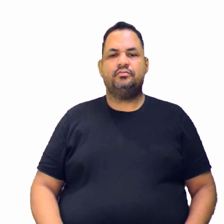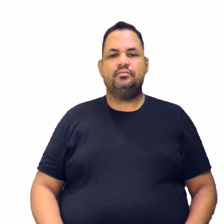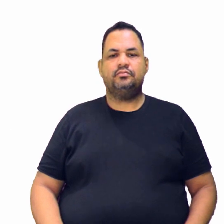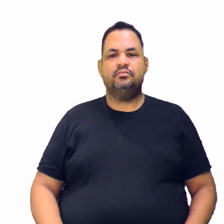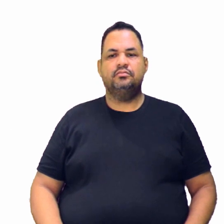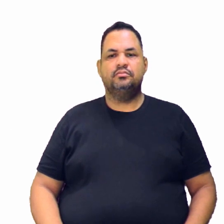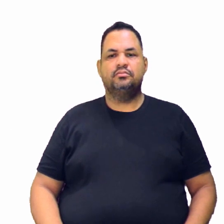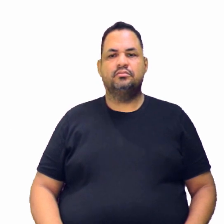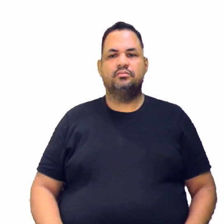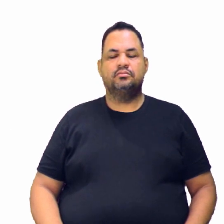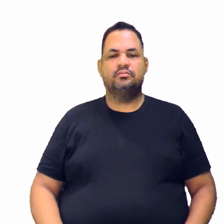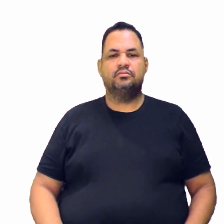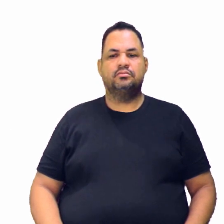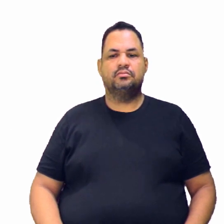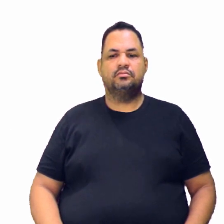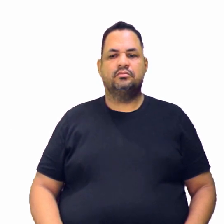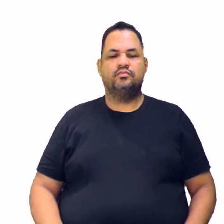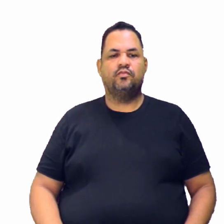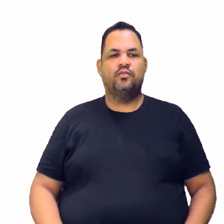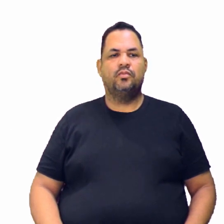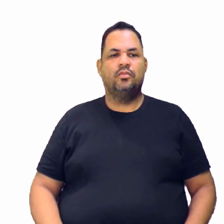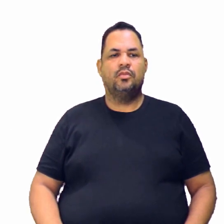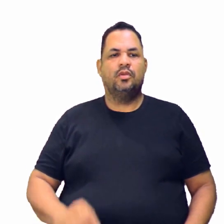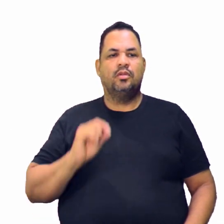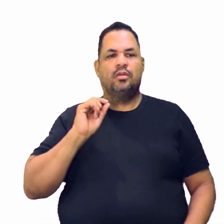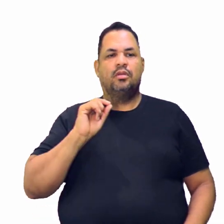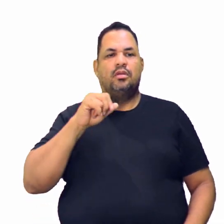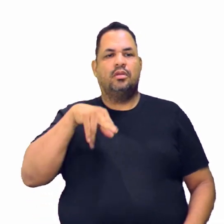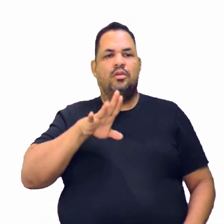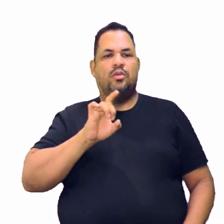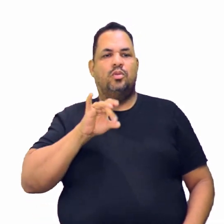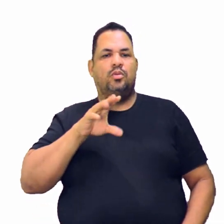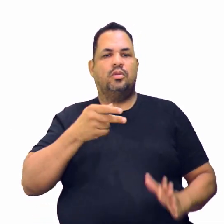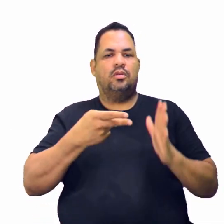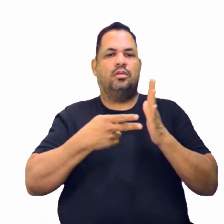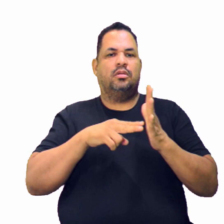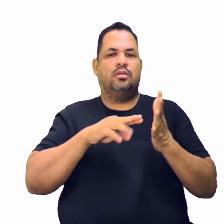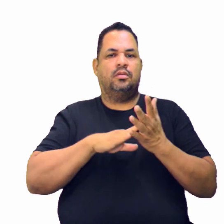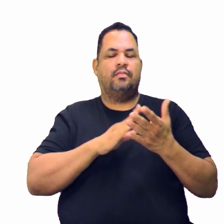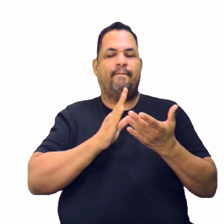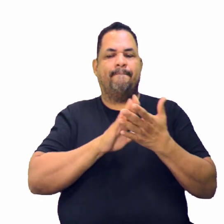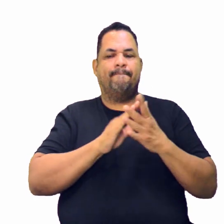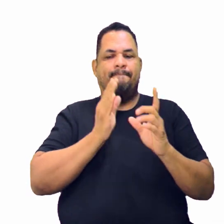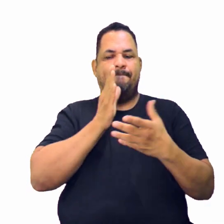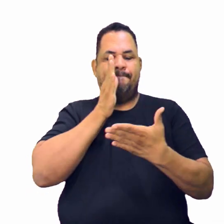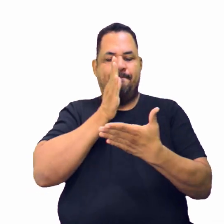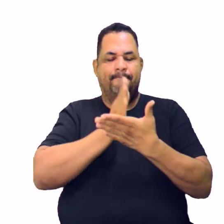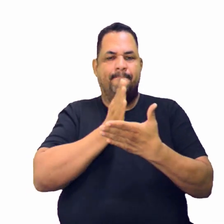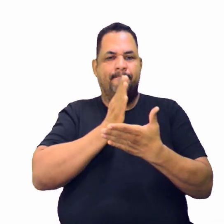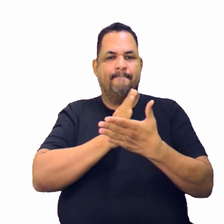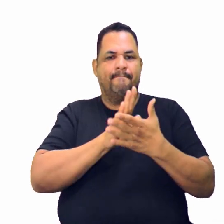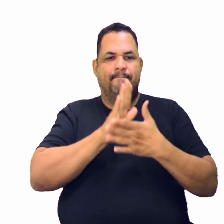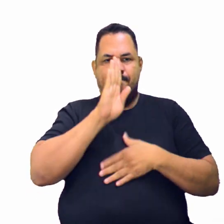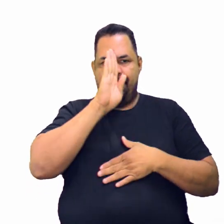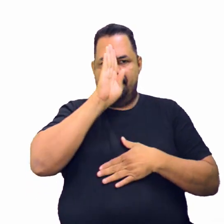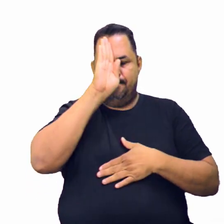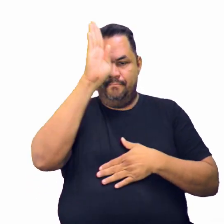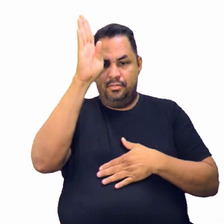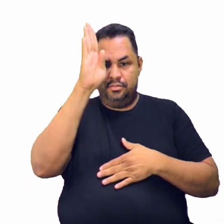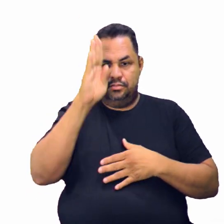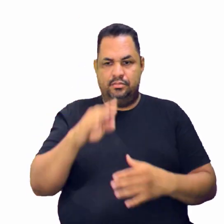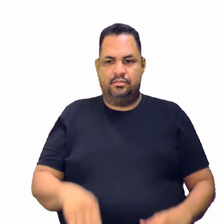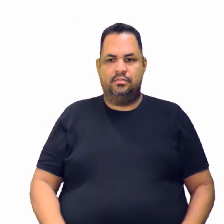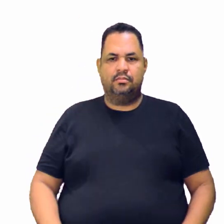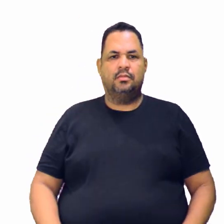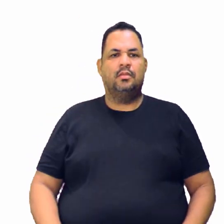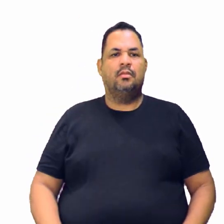Vamos lá, então. O que é núcleo, né? Significa a parte essencial de alguma coisa. Vamos lembrar